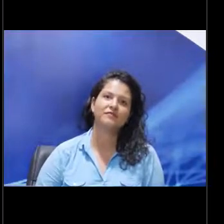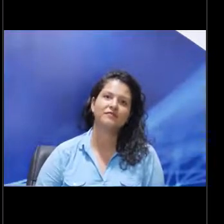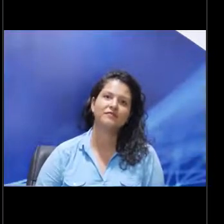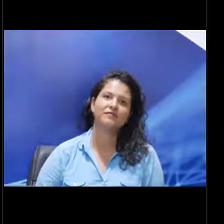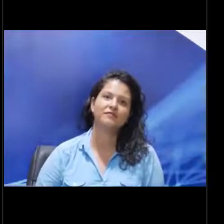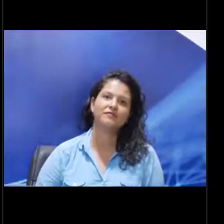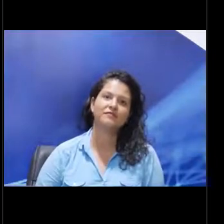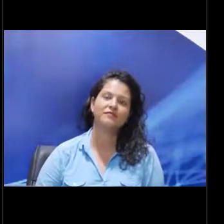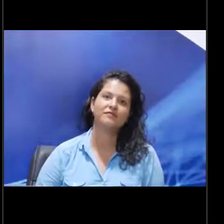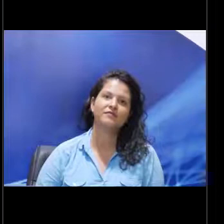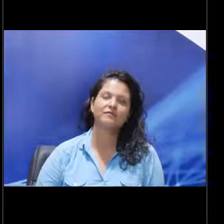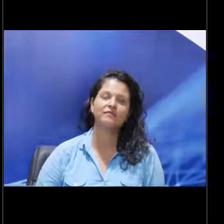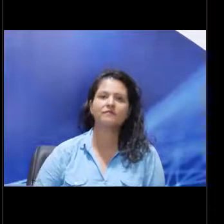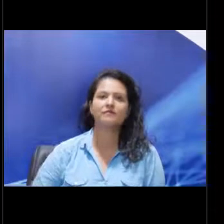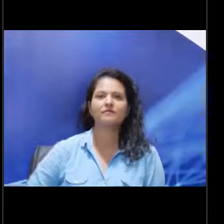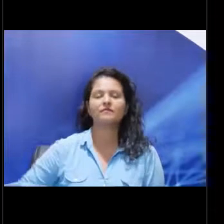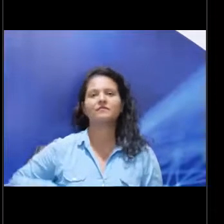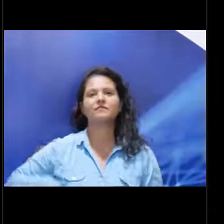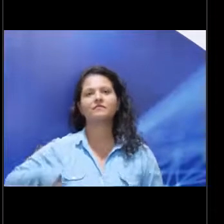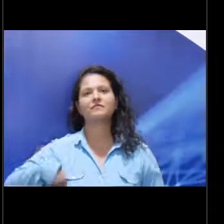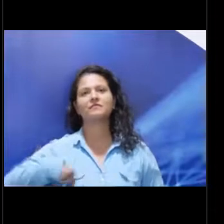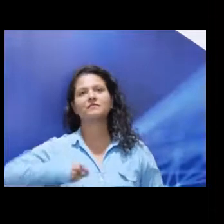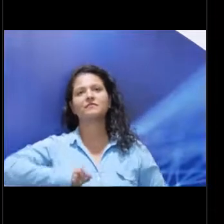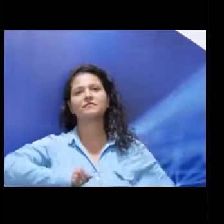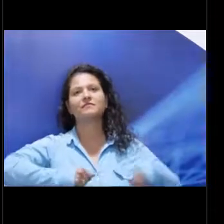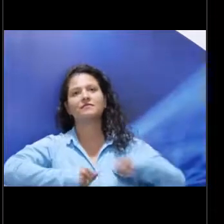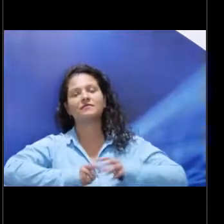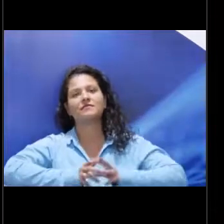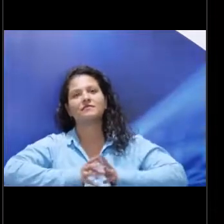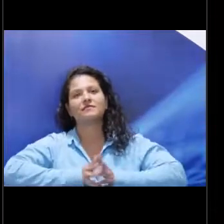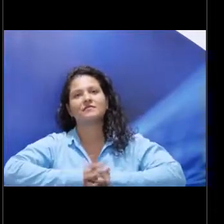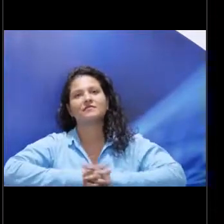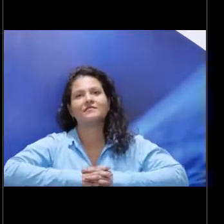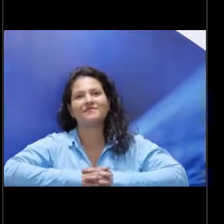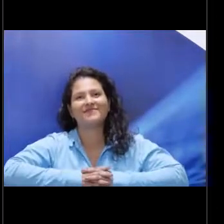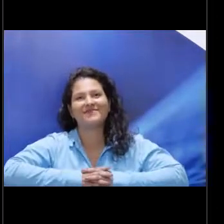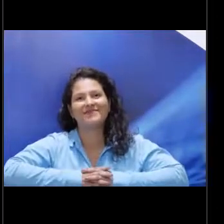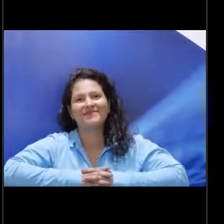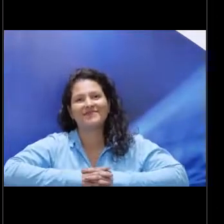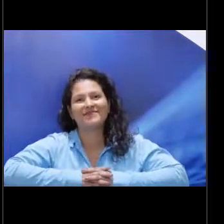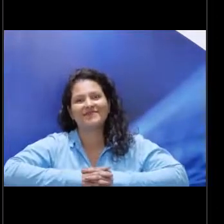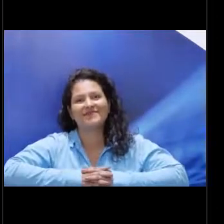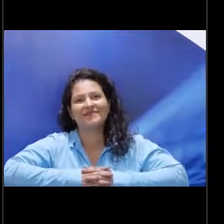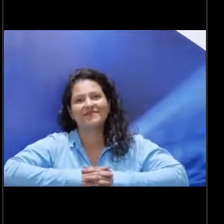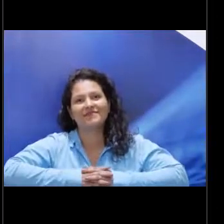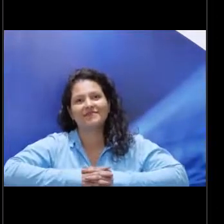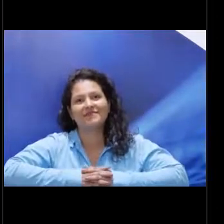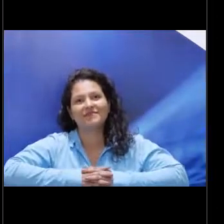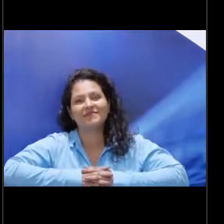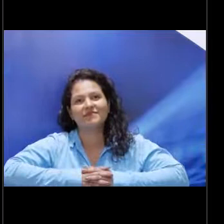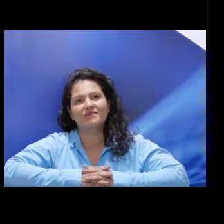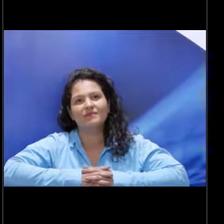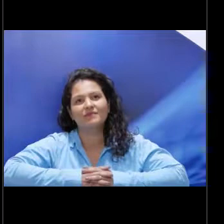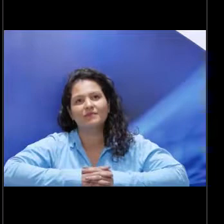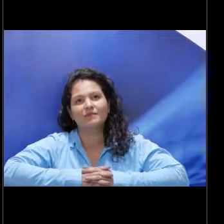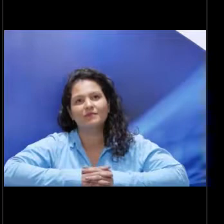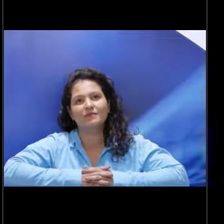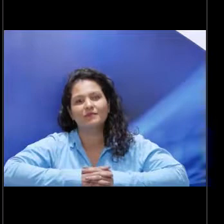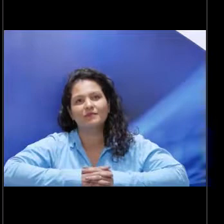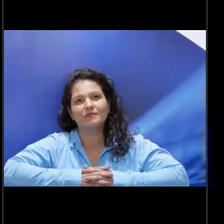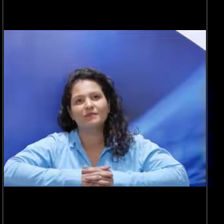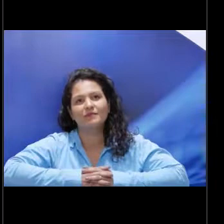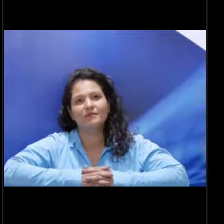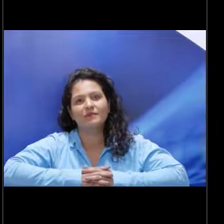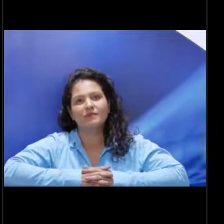com 16% de proteína bruta, né? Ele está com FTN bom lá, só que ele está com 20 de matéria seca.